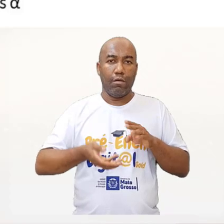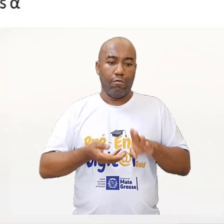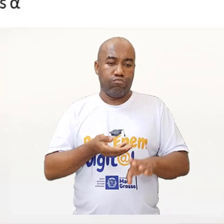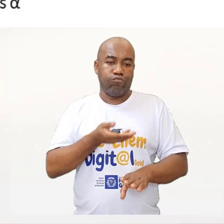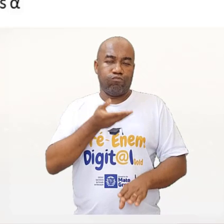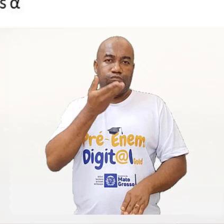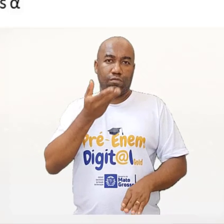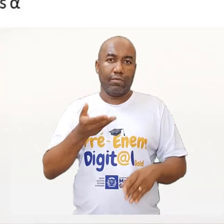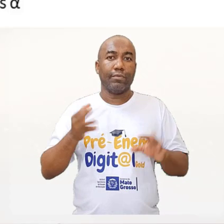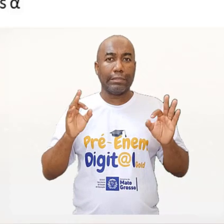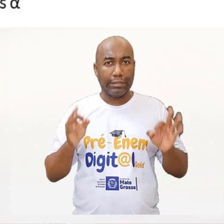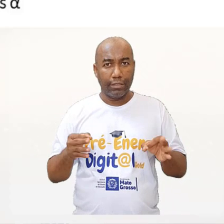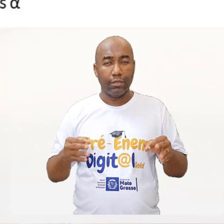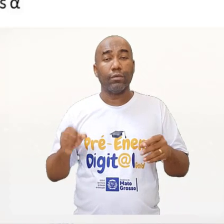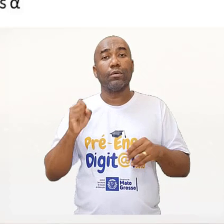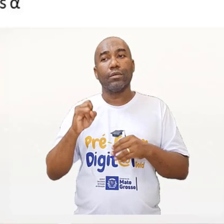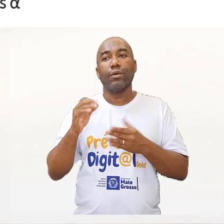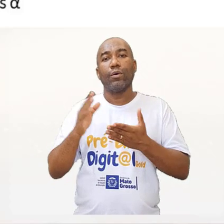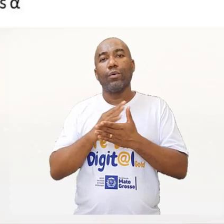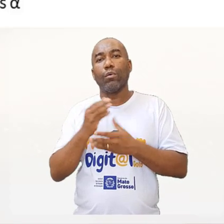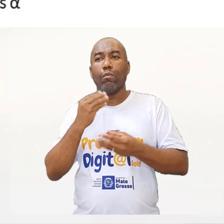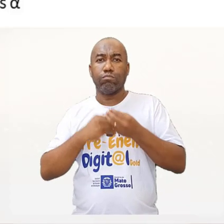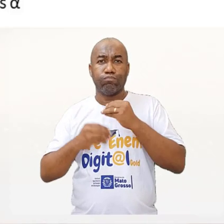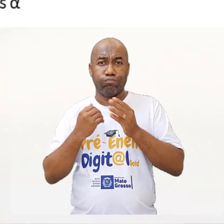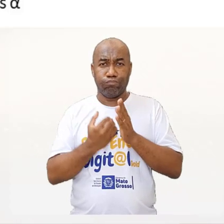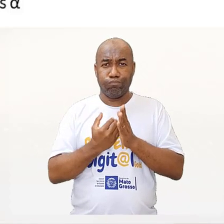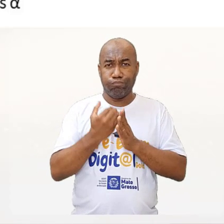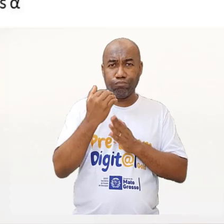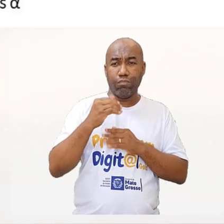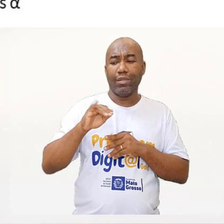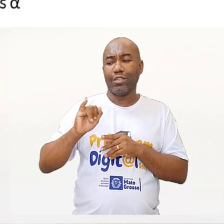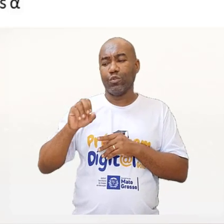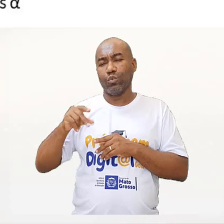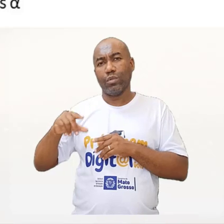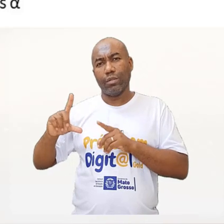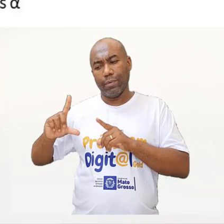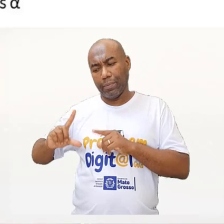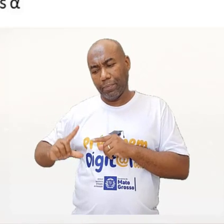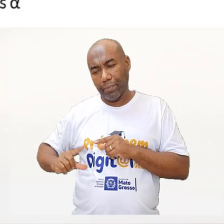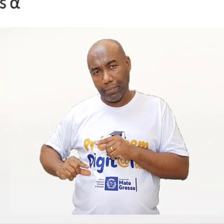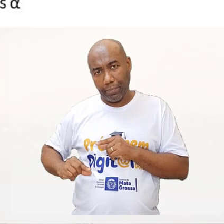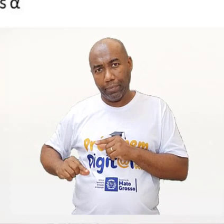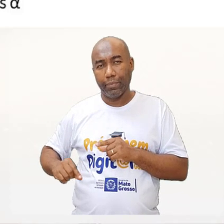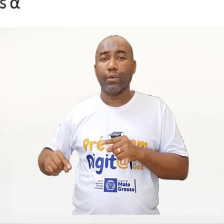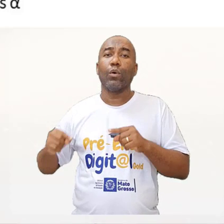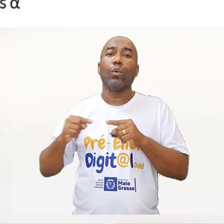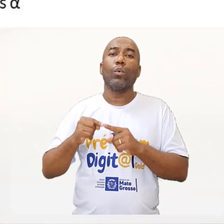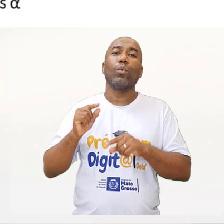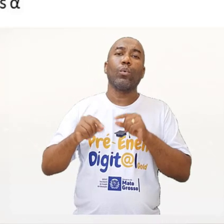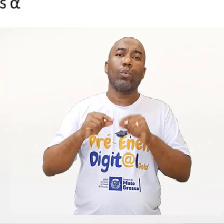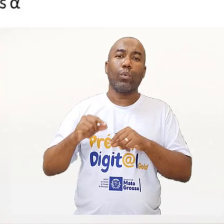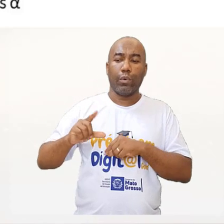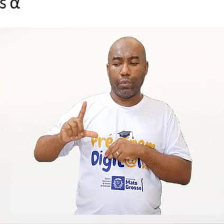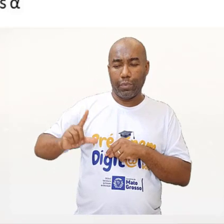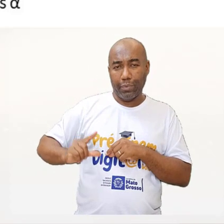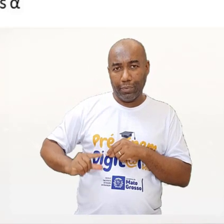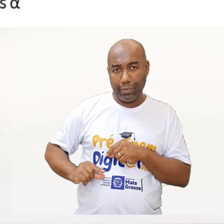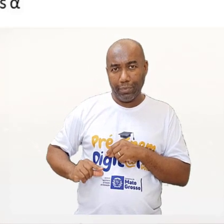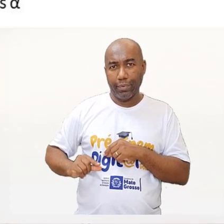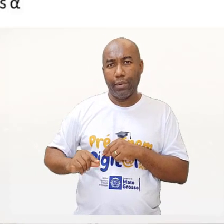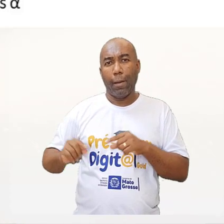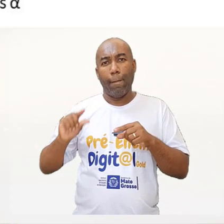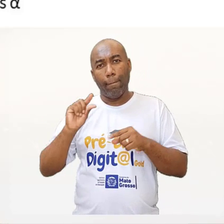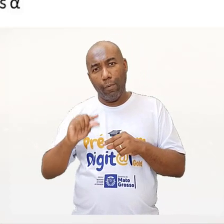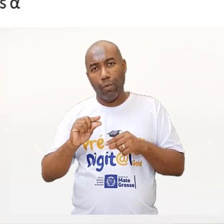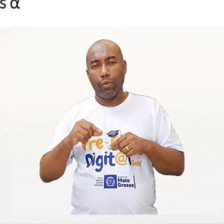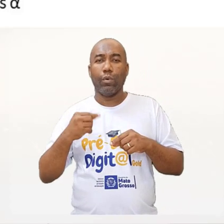controle correto, porque a pessoa produz pouca insulina, insulina em quantidade